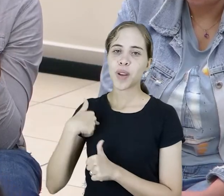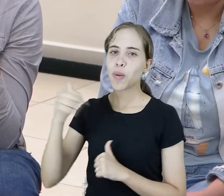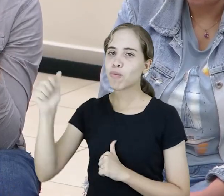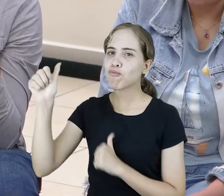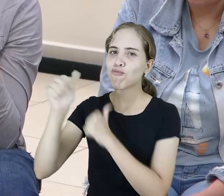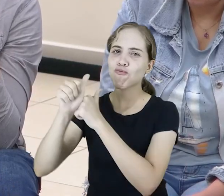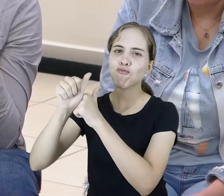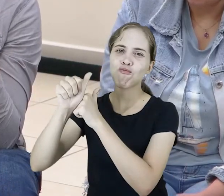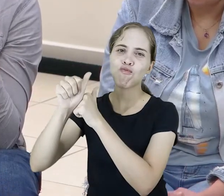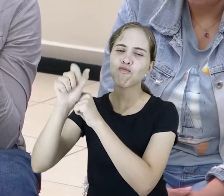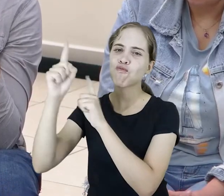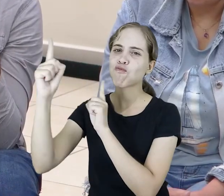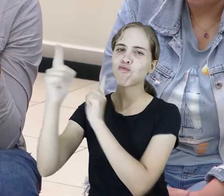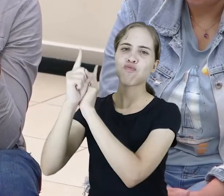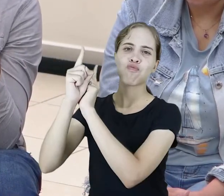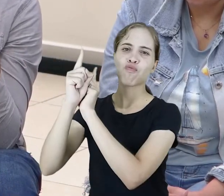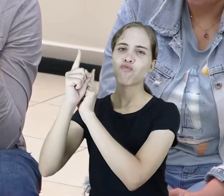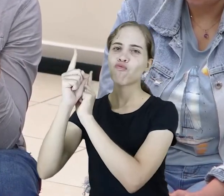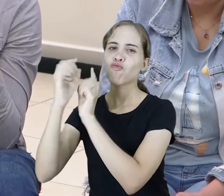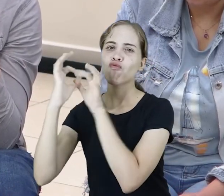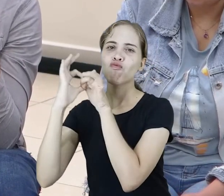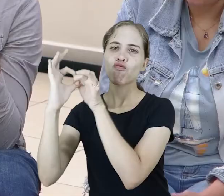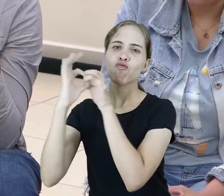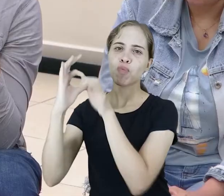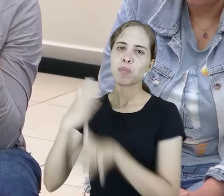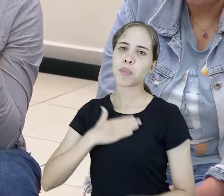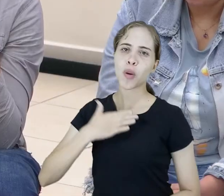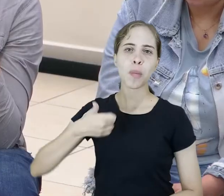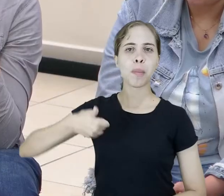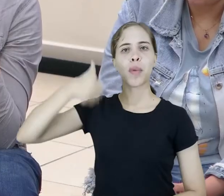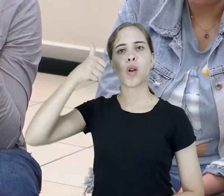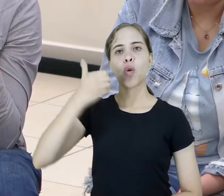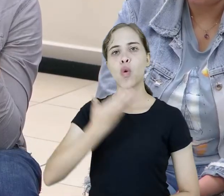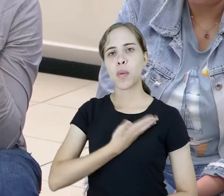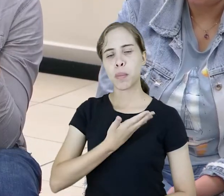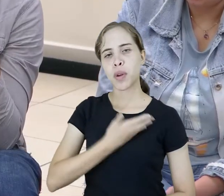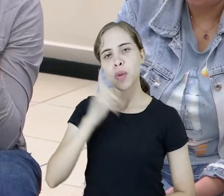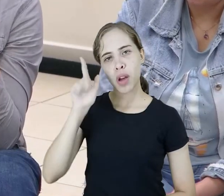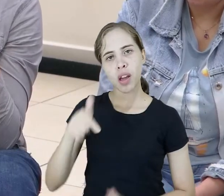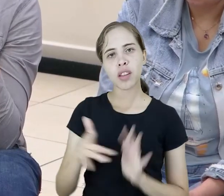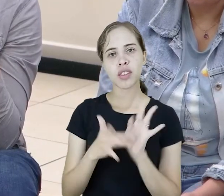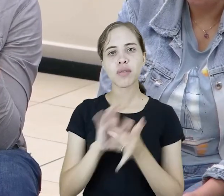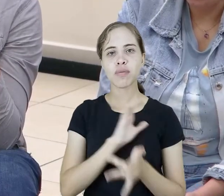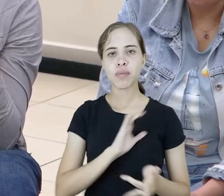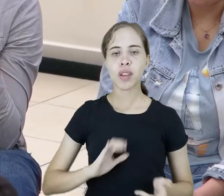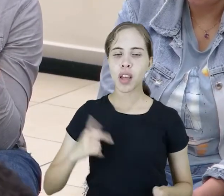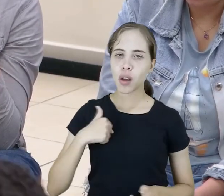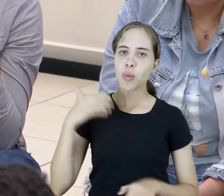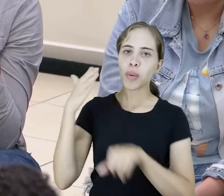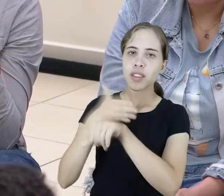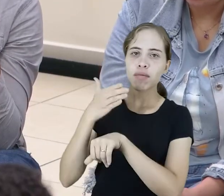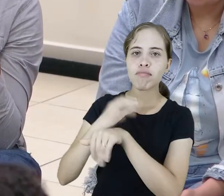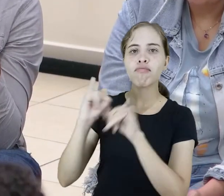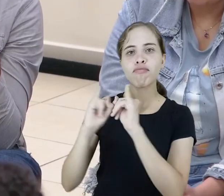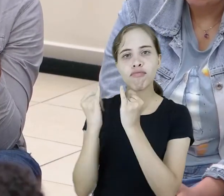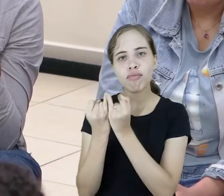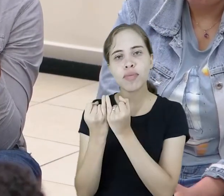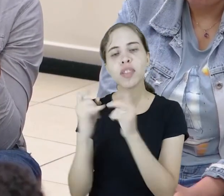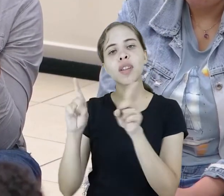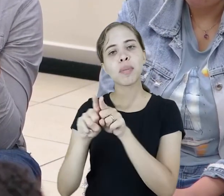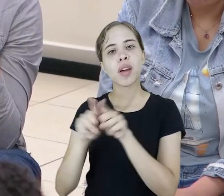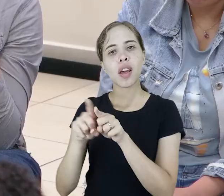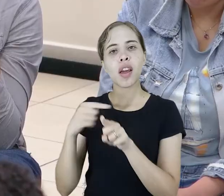Eu fico muito mais próximo do meu melhor amigo, que é Jesus Cristo, quando eu frequento o instituto e quando eu